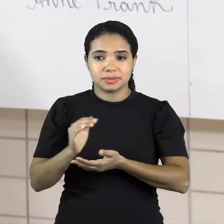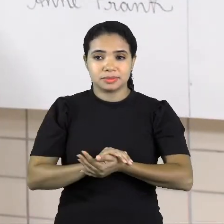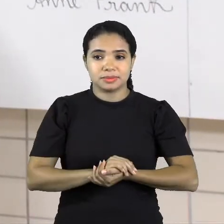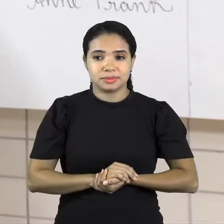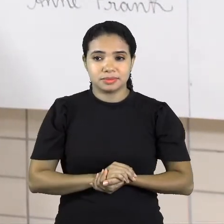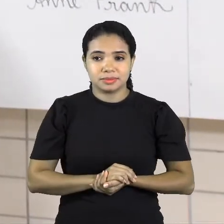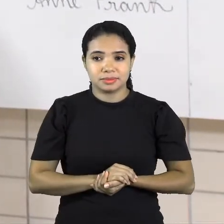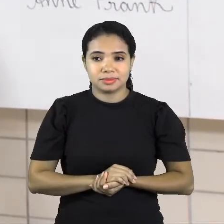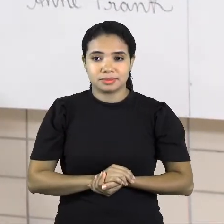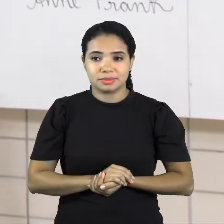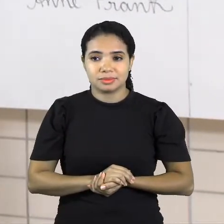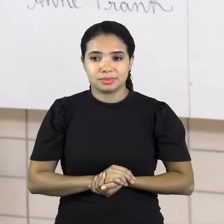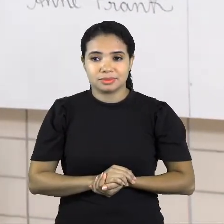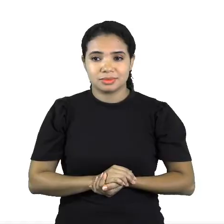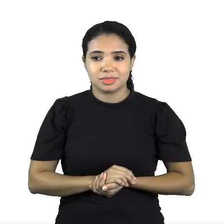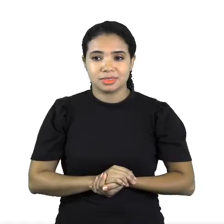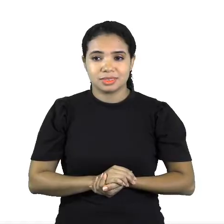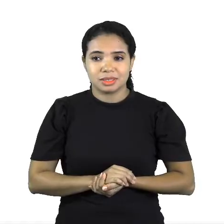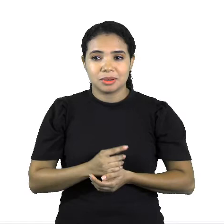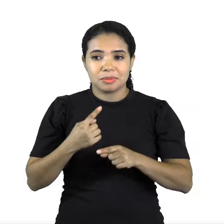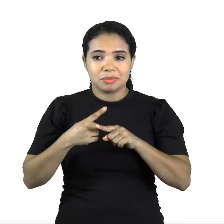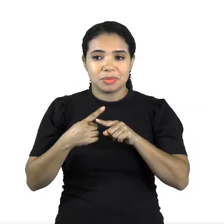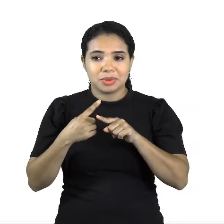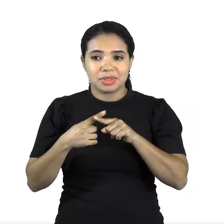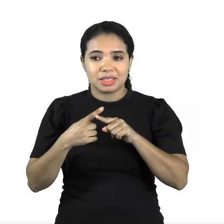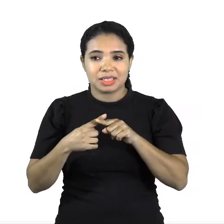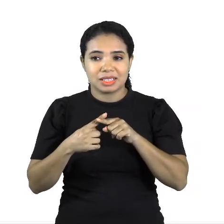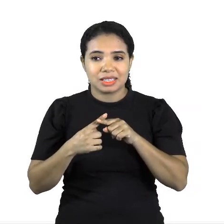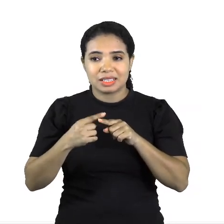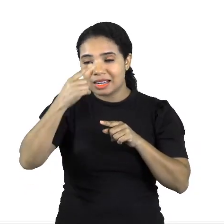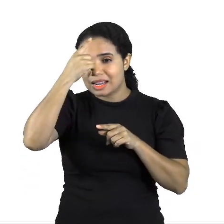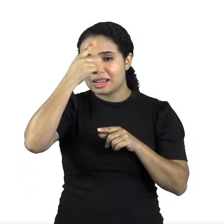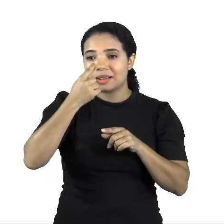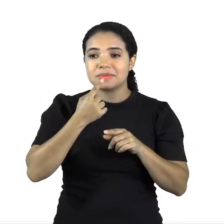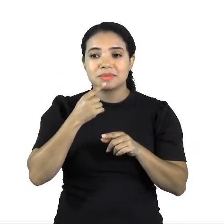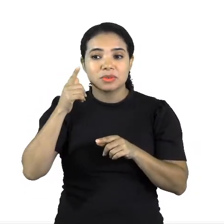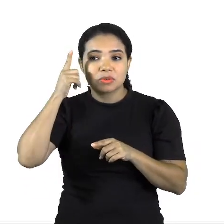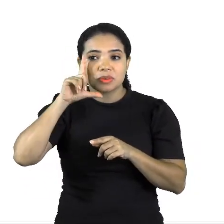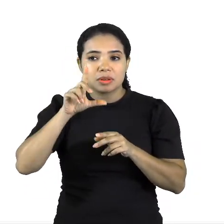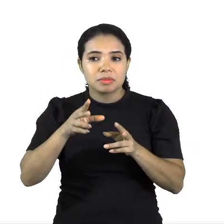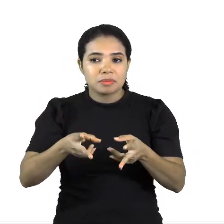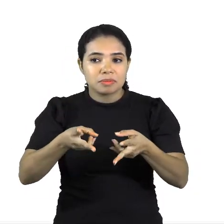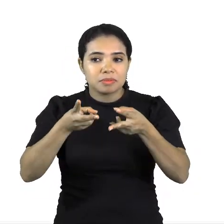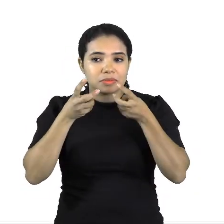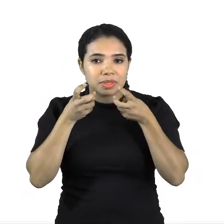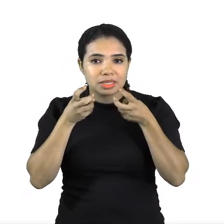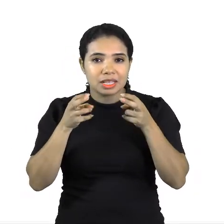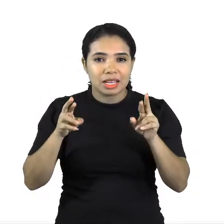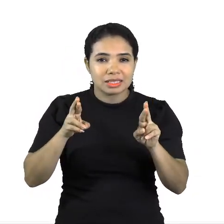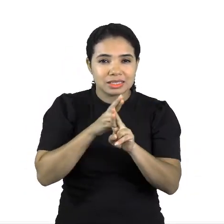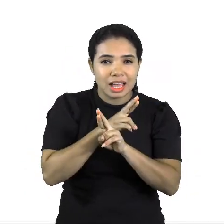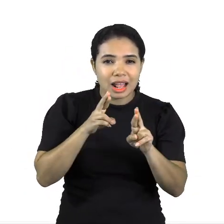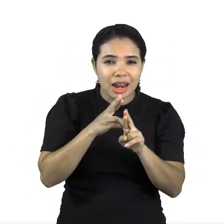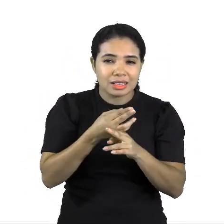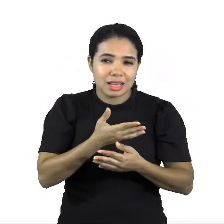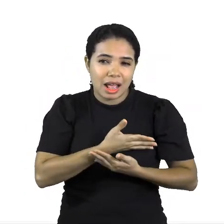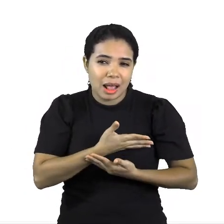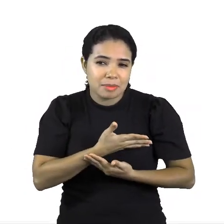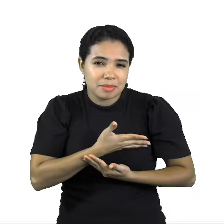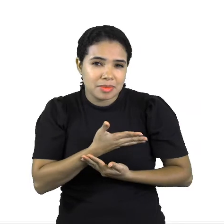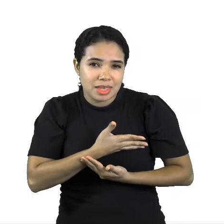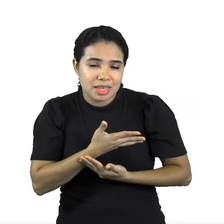essa imagem ela é fantástica, porque através dessa imagem você consegue ver bem essa relação de amizade,